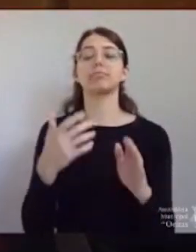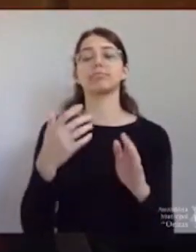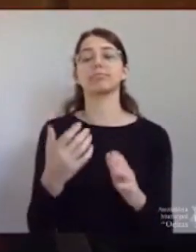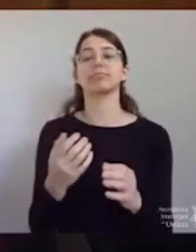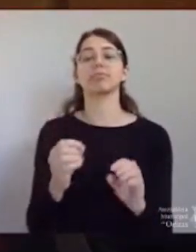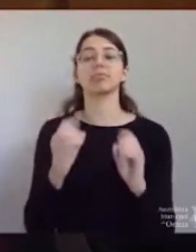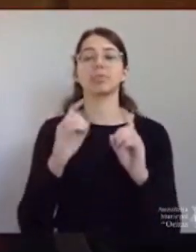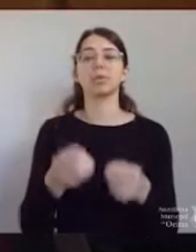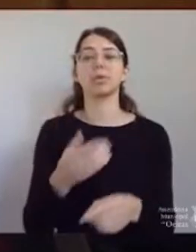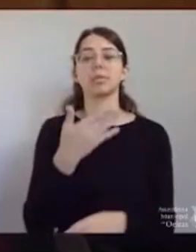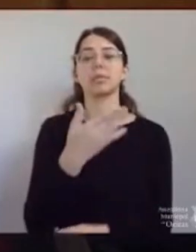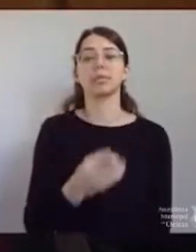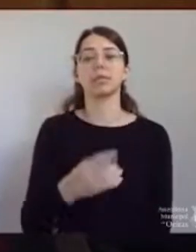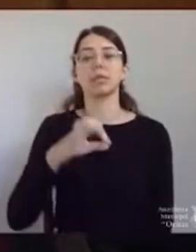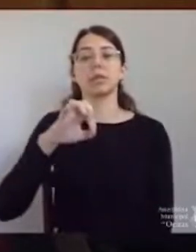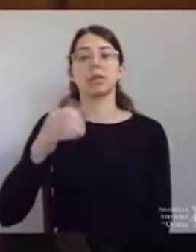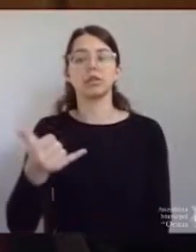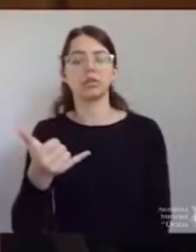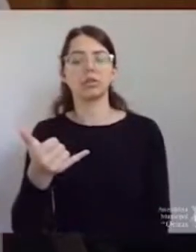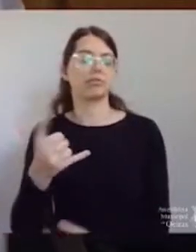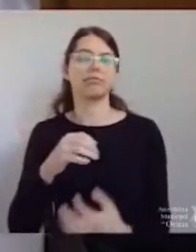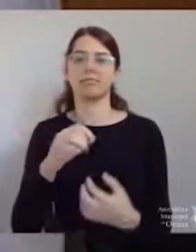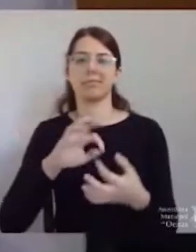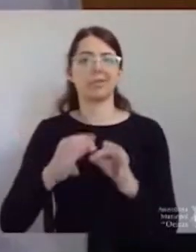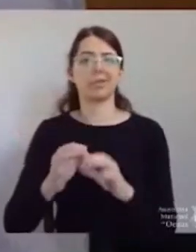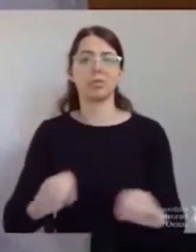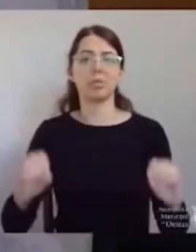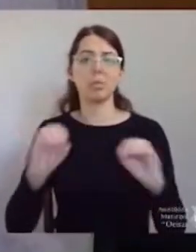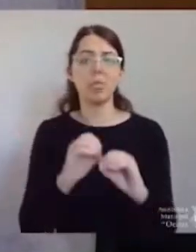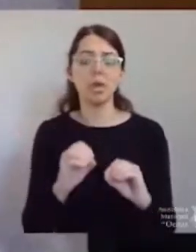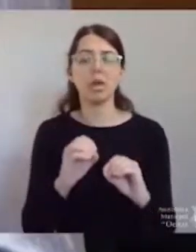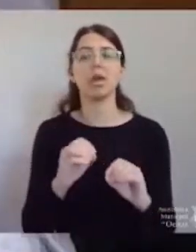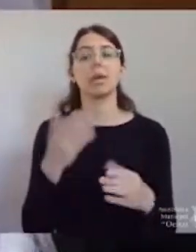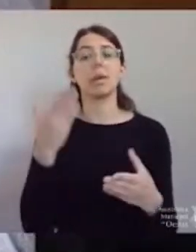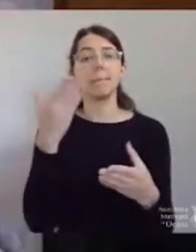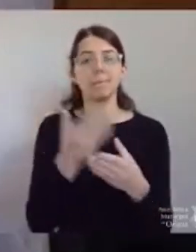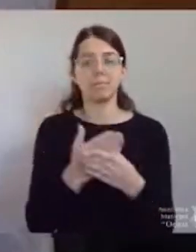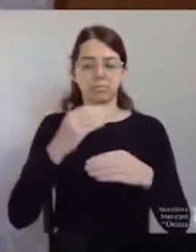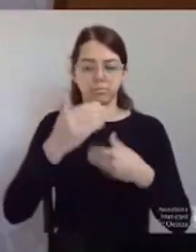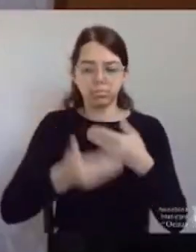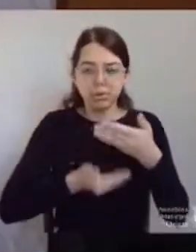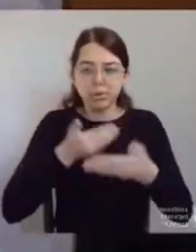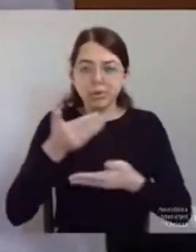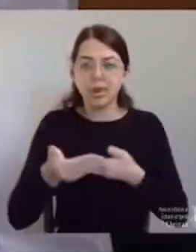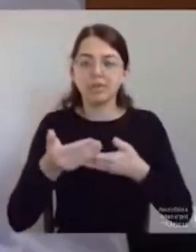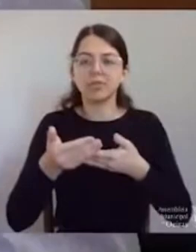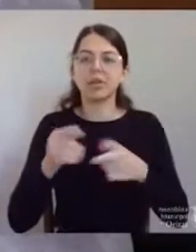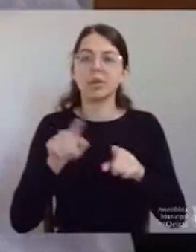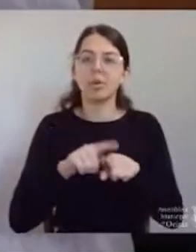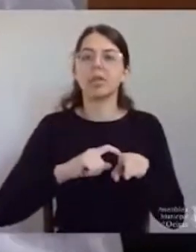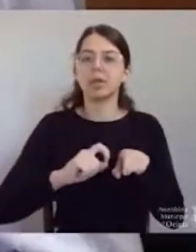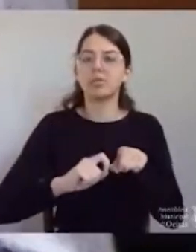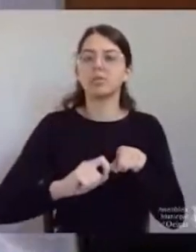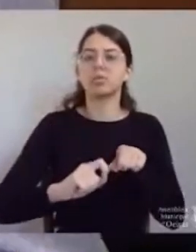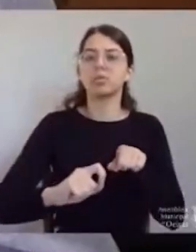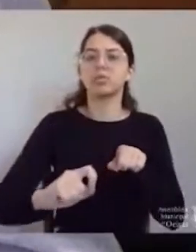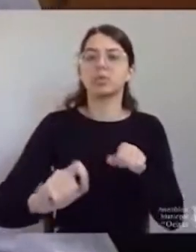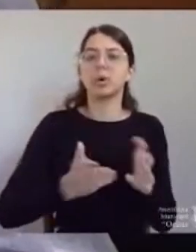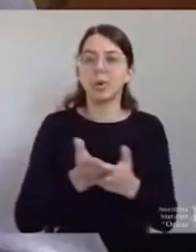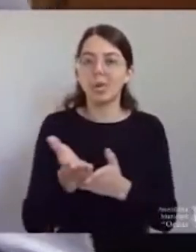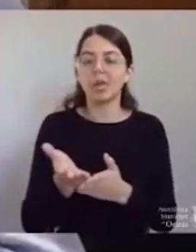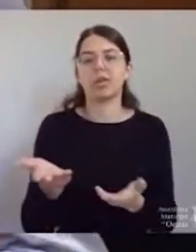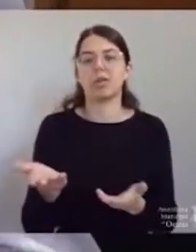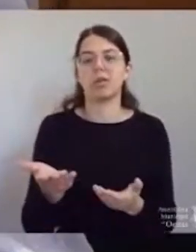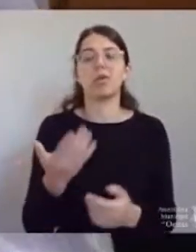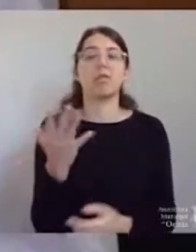cima do Parlamento. Não tem sentido. Eles encaram o processo inicial como um processo contínuo. Os franceses, pior